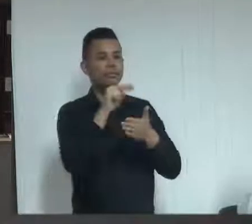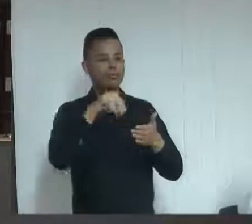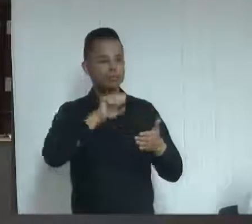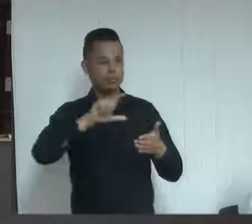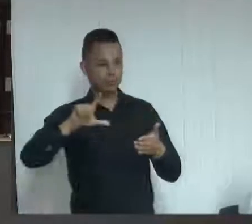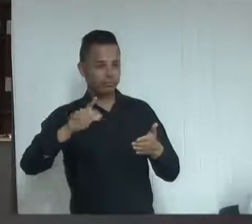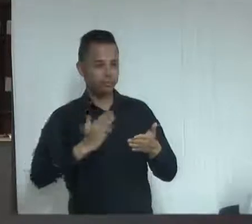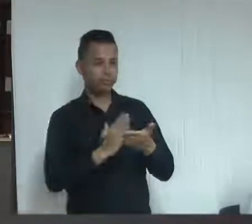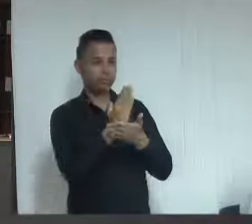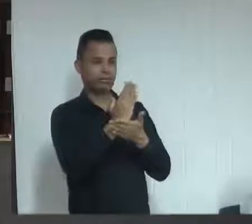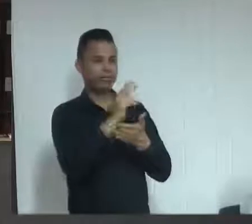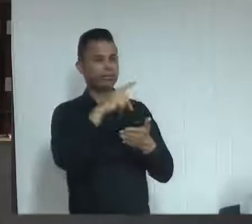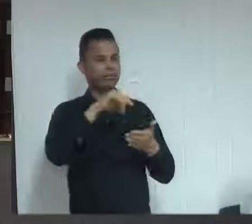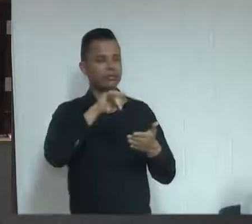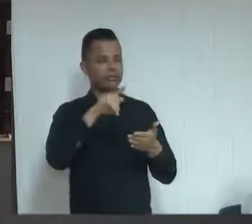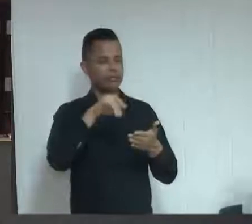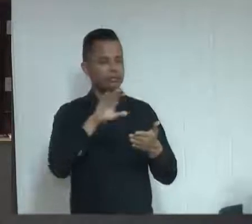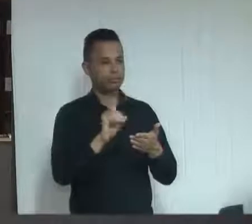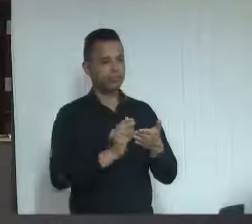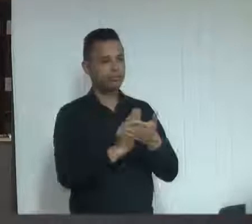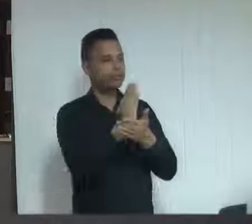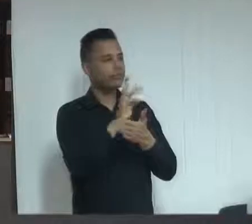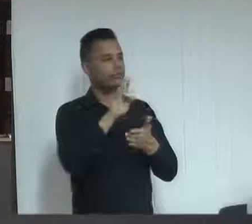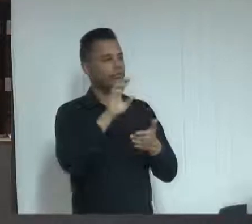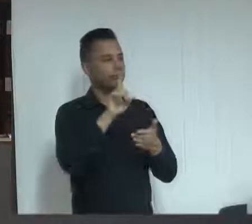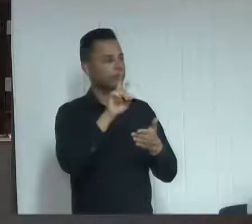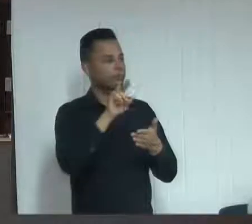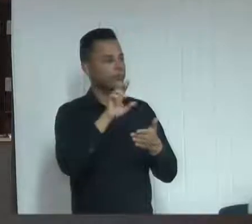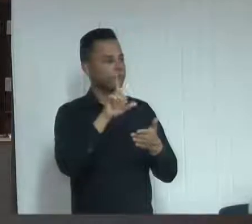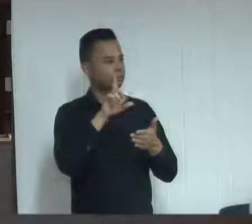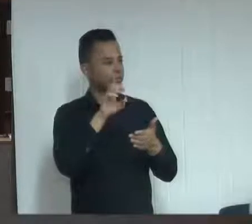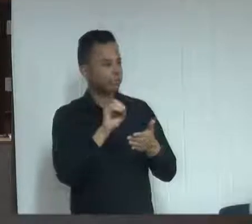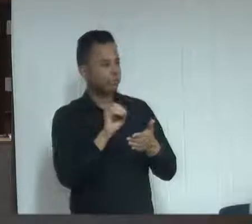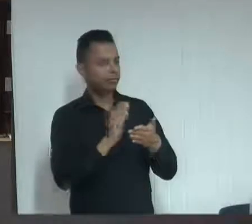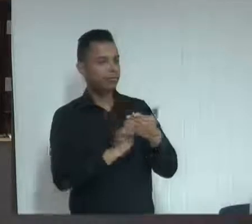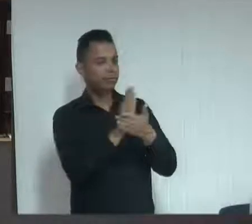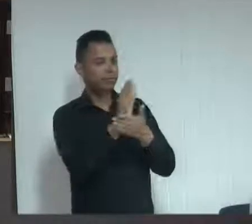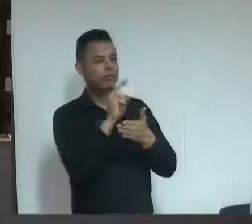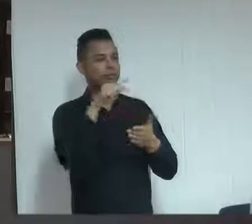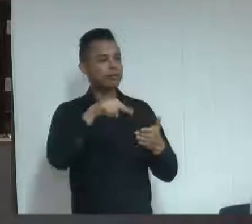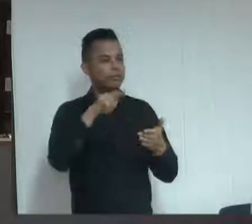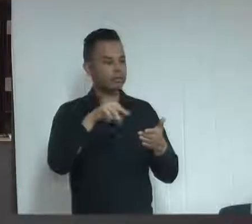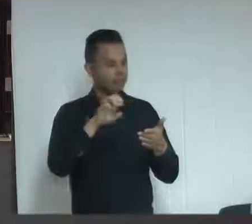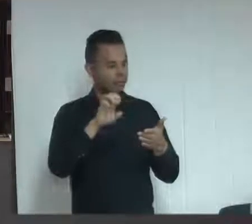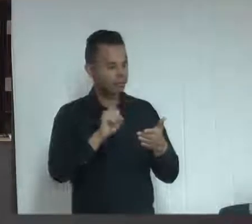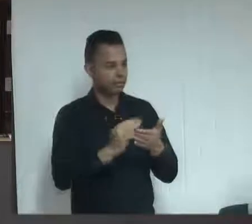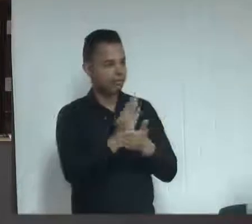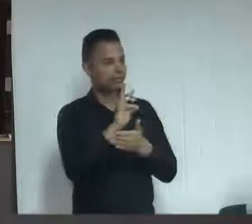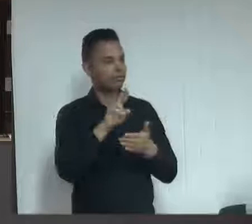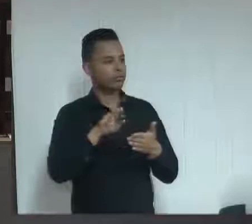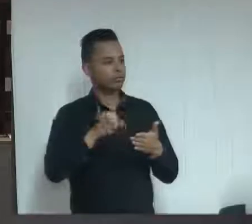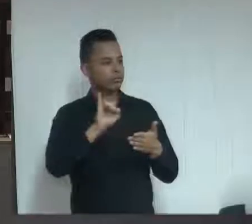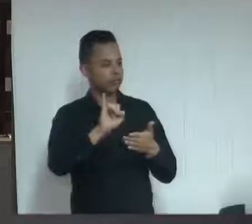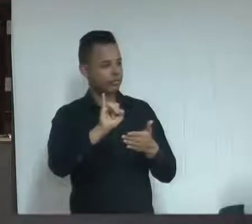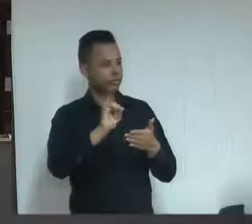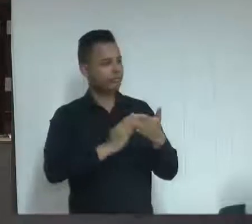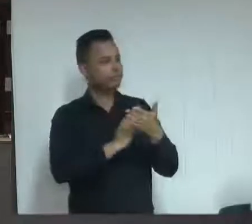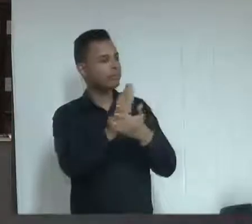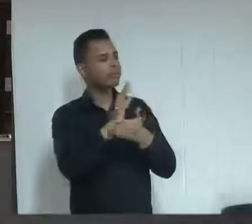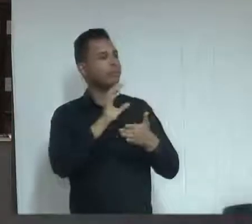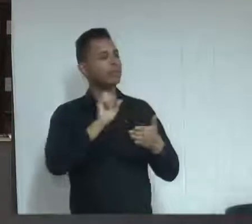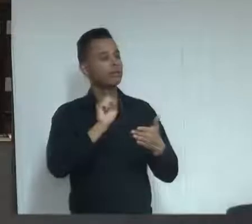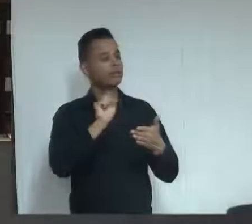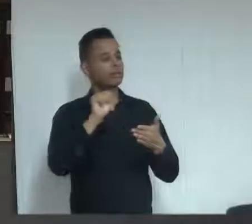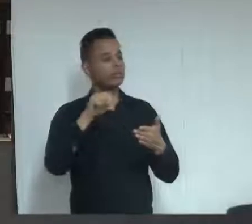Ramos. Aprovo. Vereador Paulinho Palmeira. Aprovo. Vereador Rodrigo Paixão. Aprovo. Vereador Rubens Nunes. Aprovo. Vereador Rui Macaxeira. Aprovo. E vereador Sandro